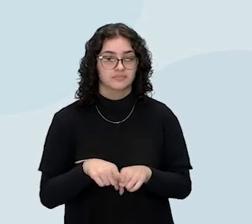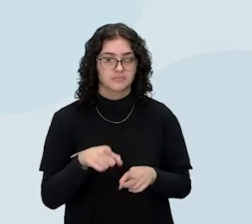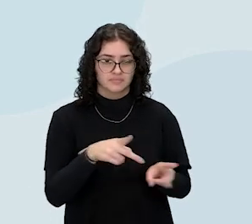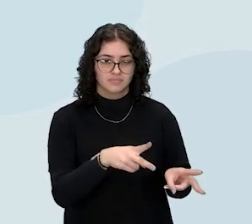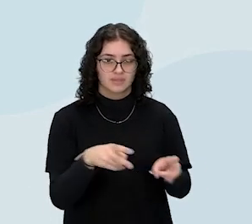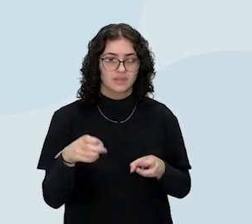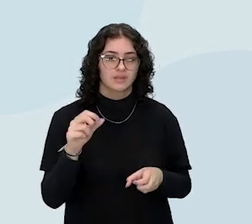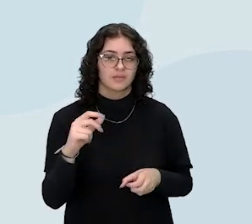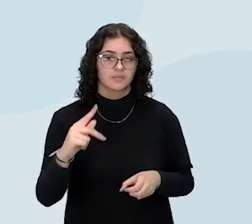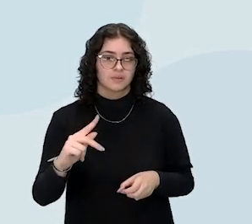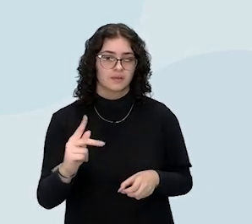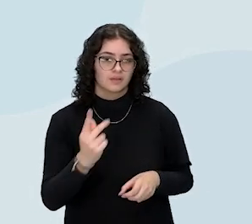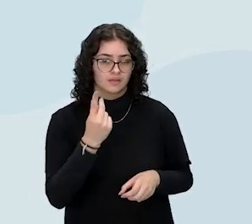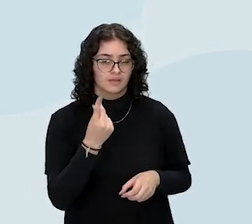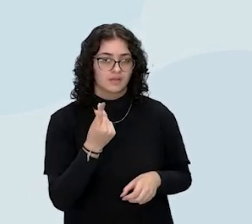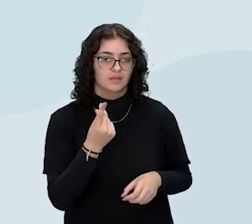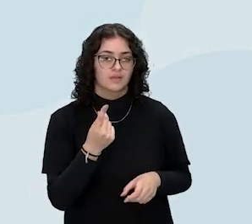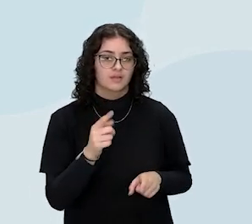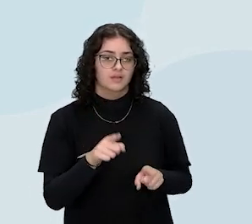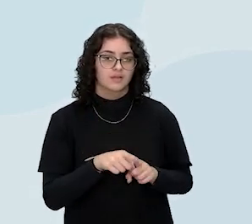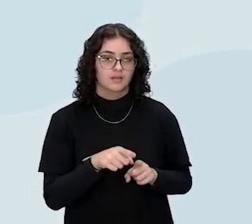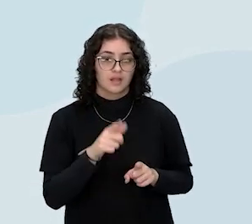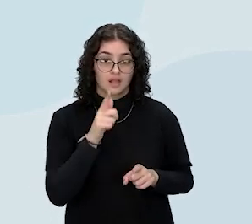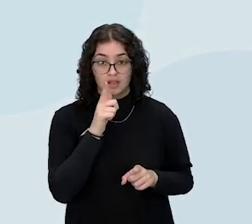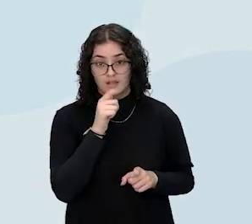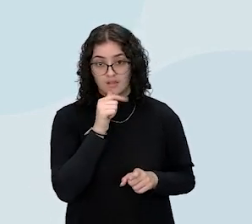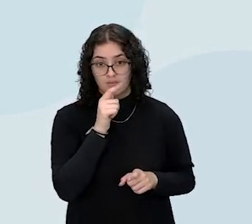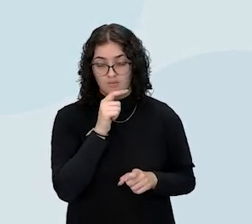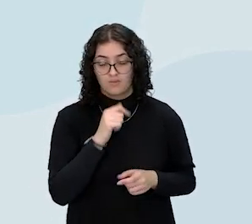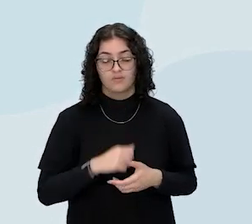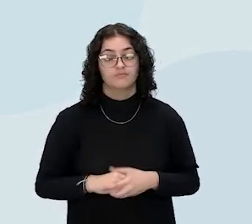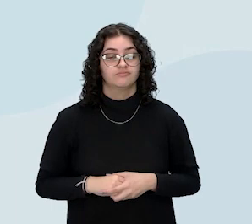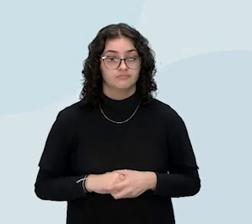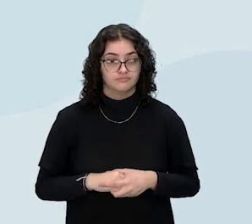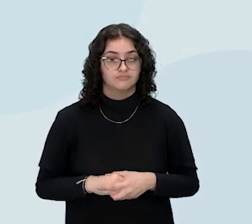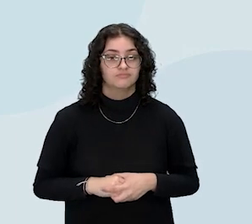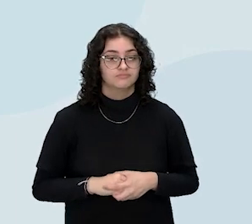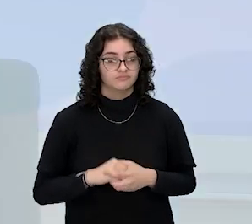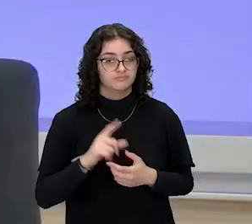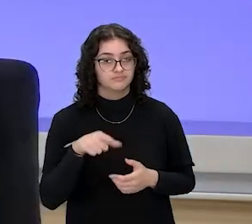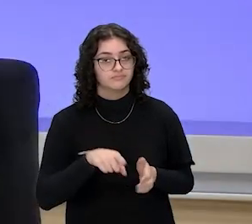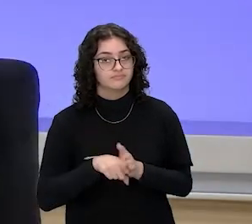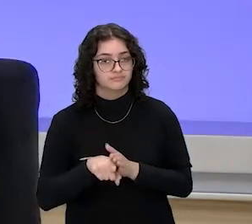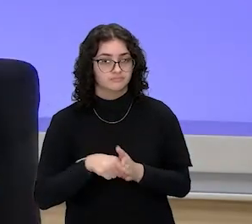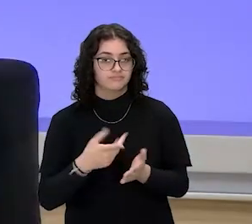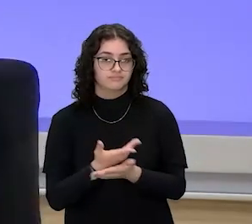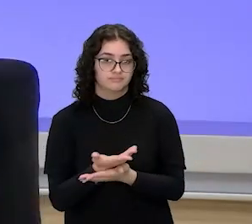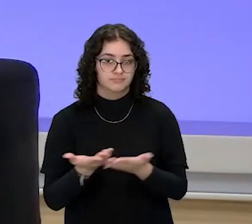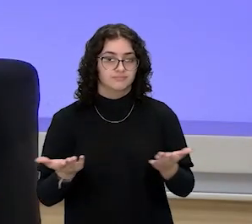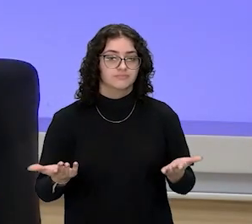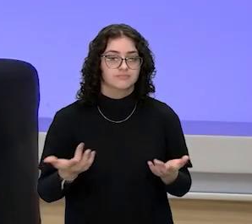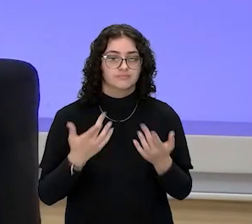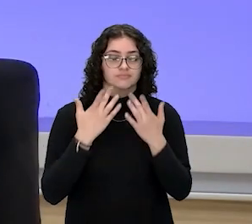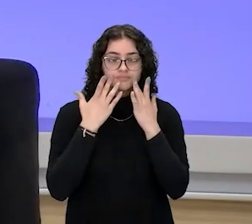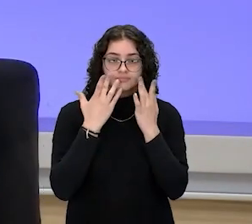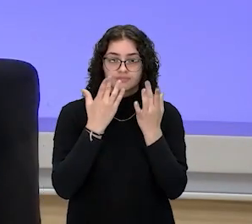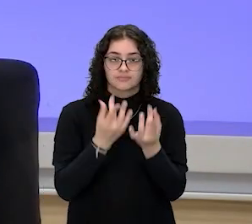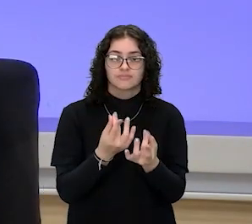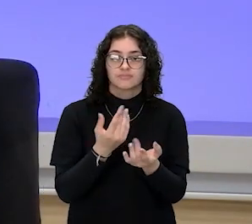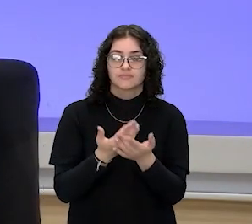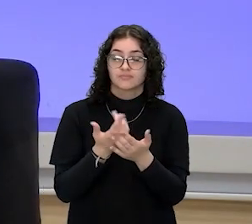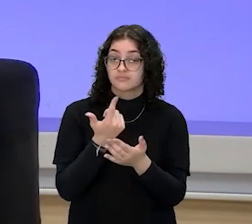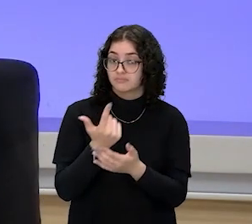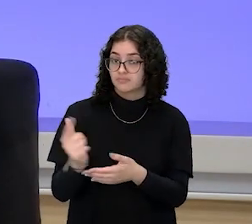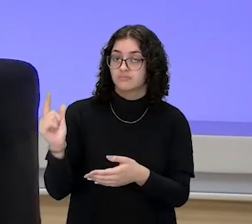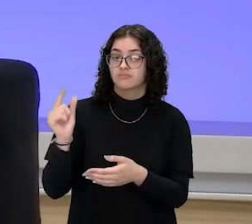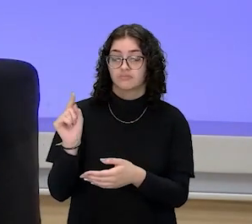identificar o pH e a autoionização da água? Então, isso fica como pesquisa para vocês observarem para a próxima